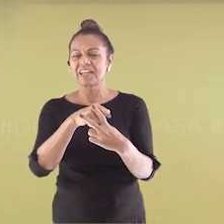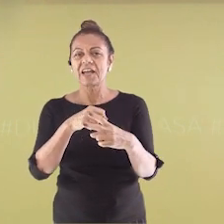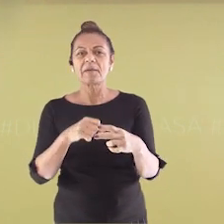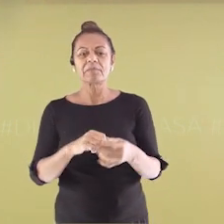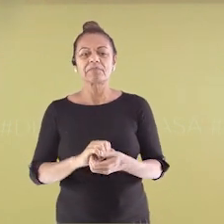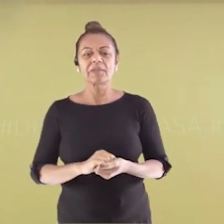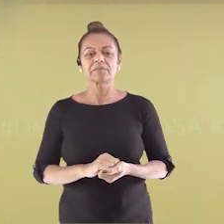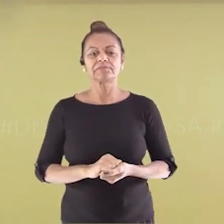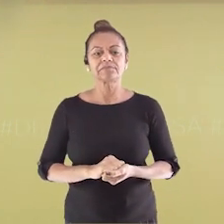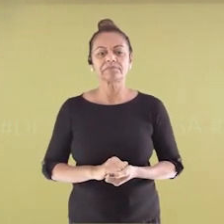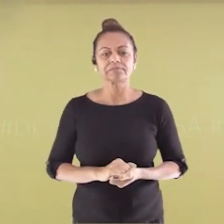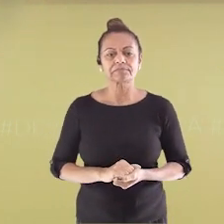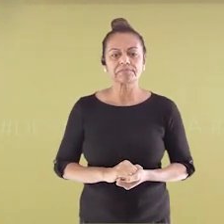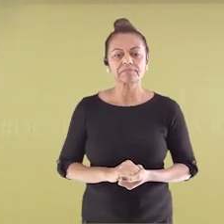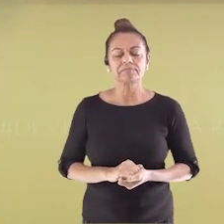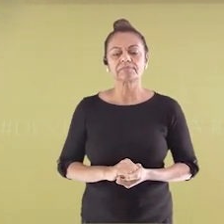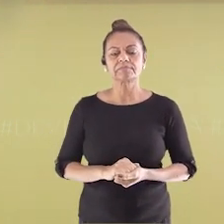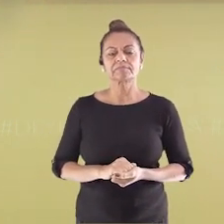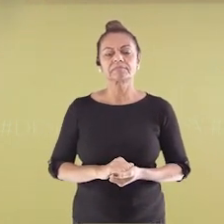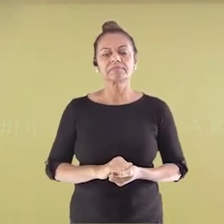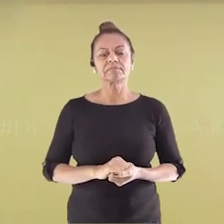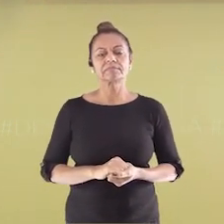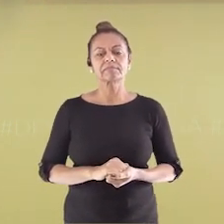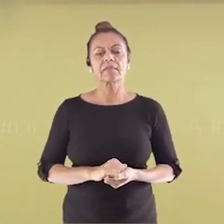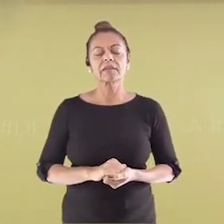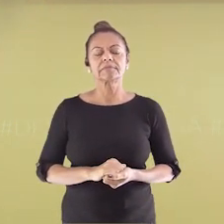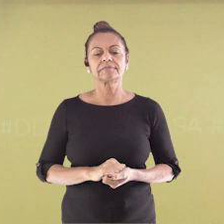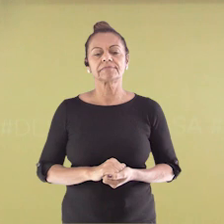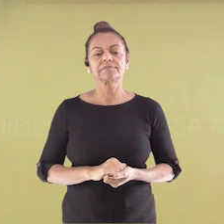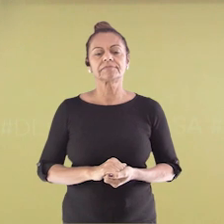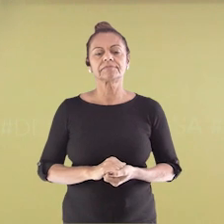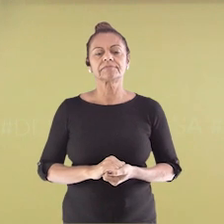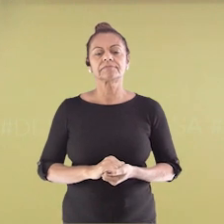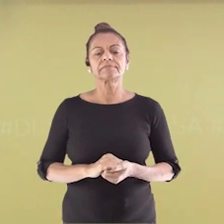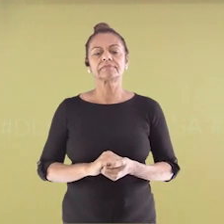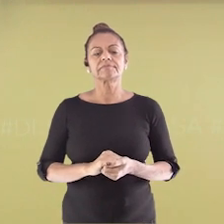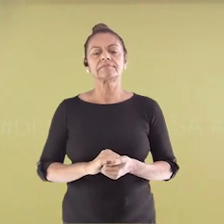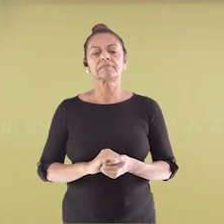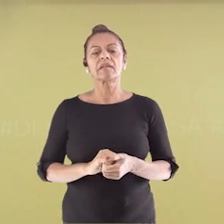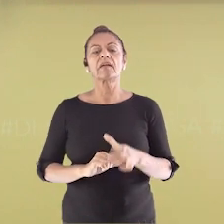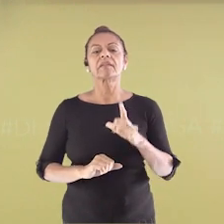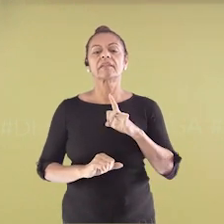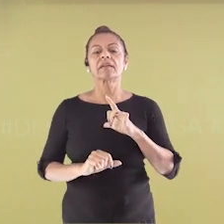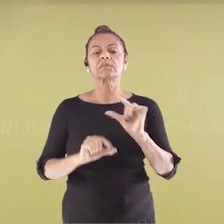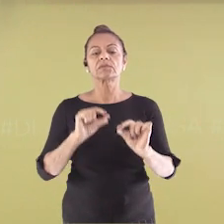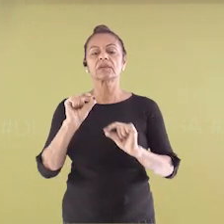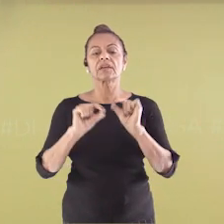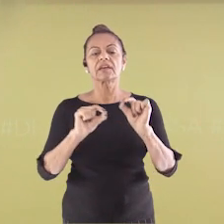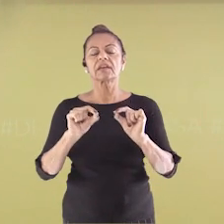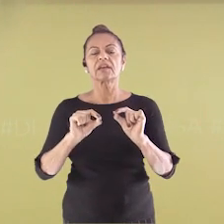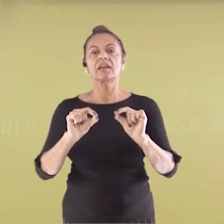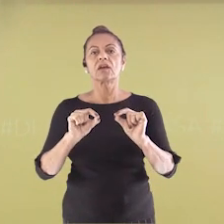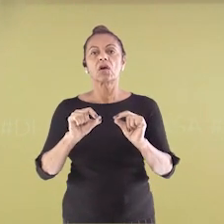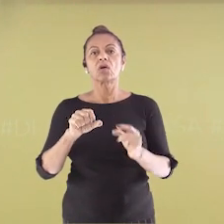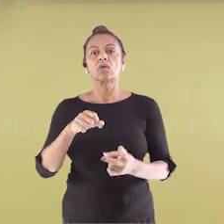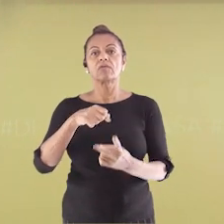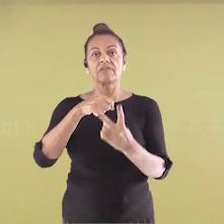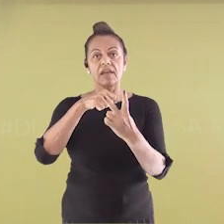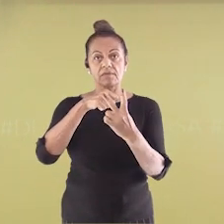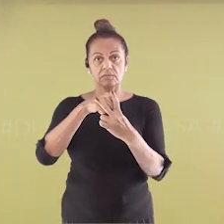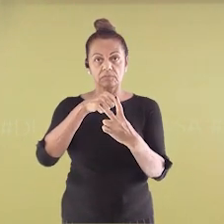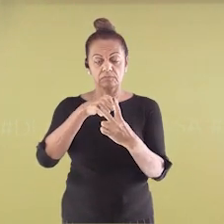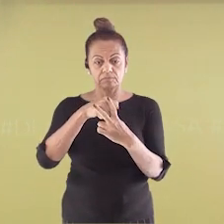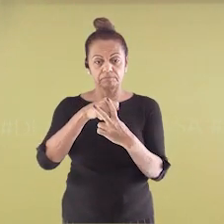os sujeitos e os predicados de cada um desses exemplos. Olhem só. Temos aqui, né, os